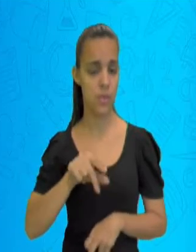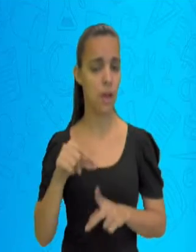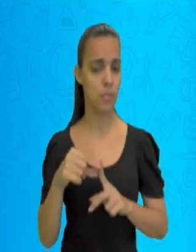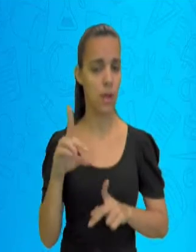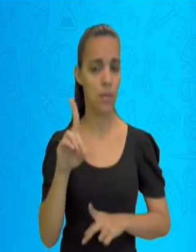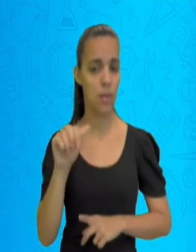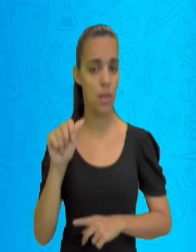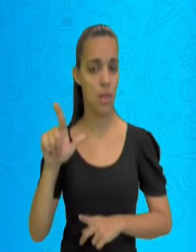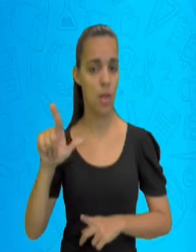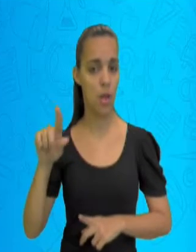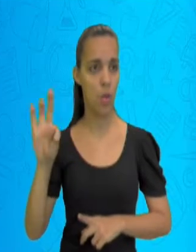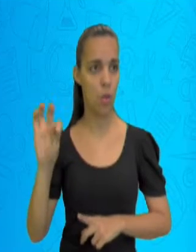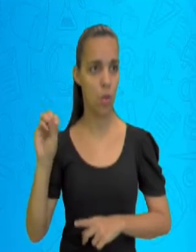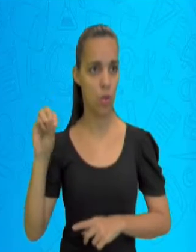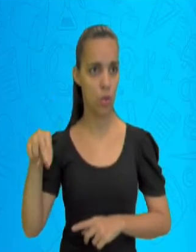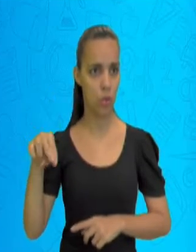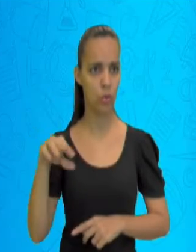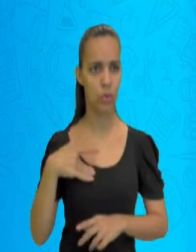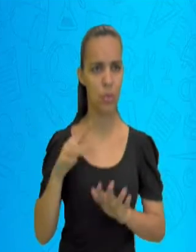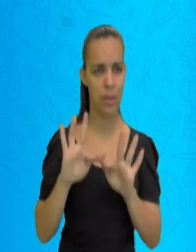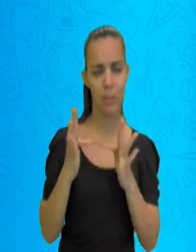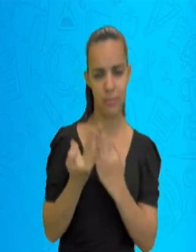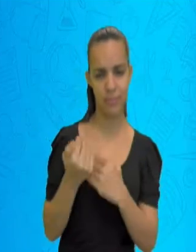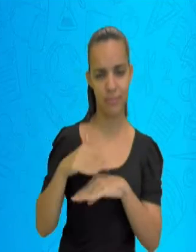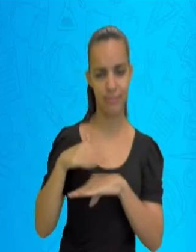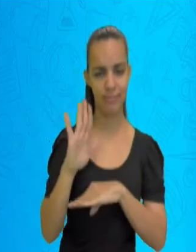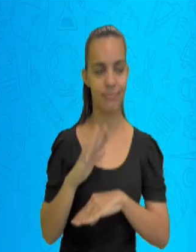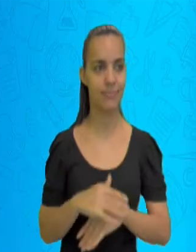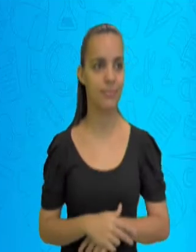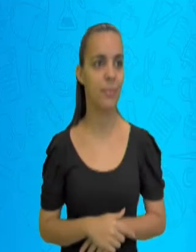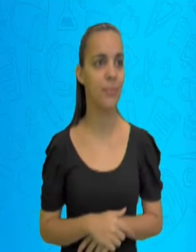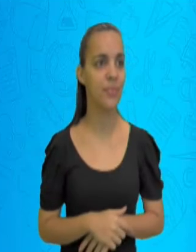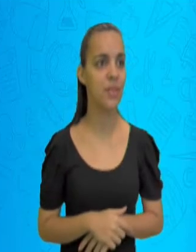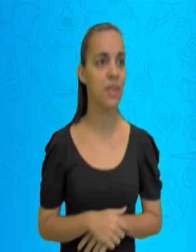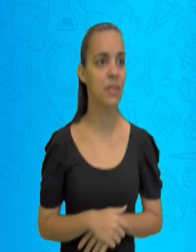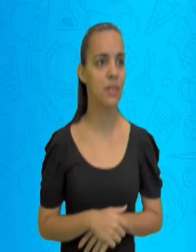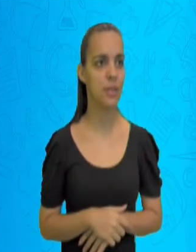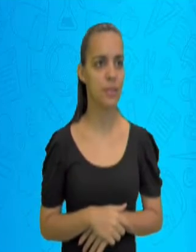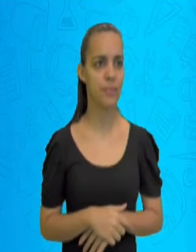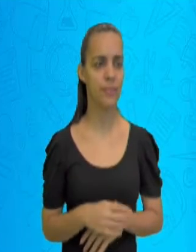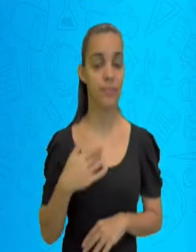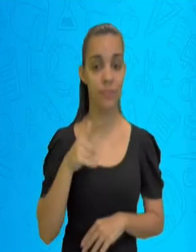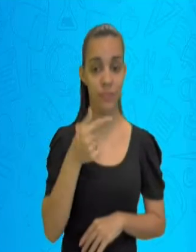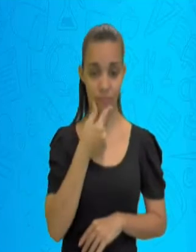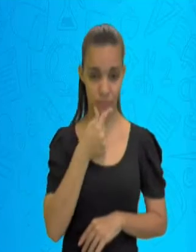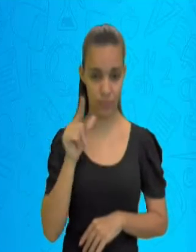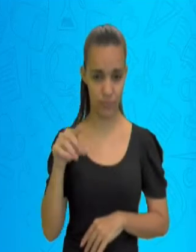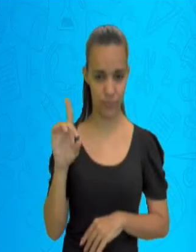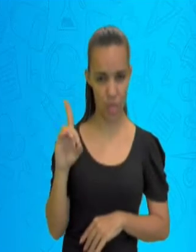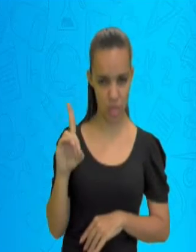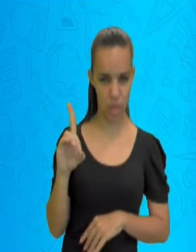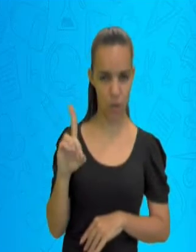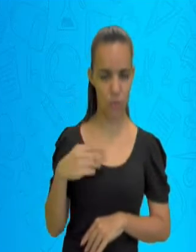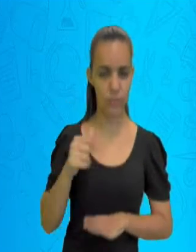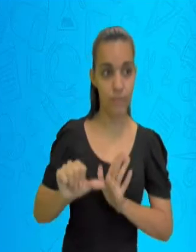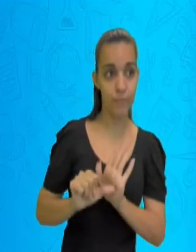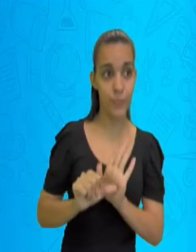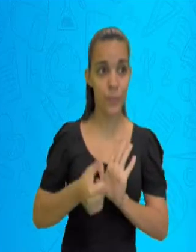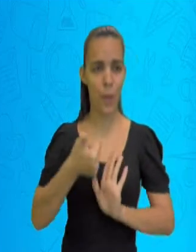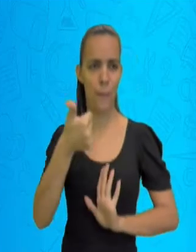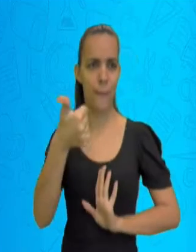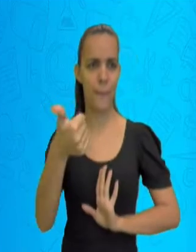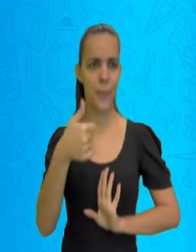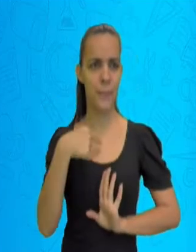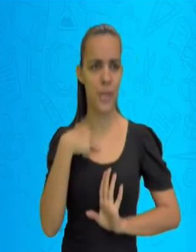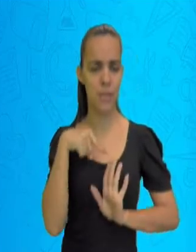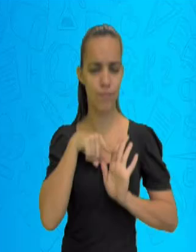agora, mais familiar. Então, Dalton, ele foi o primeiro a mencionar,